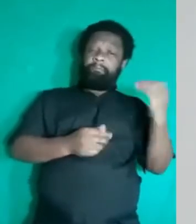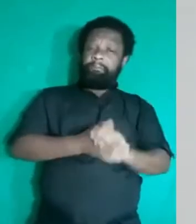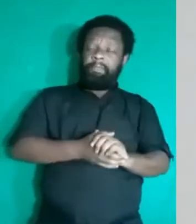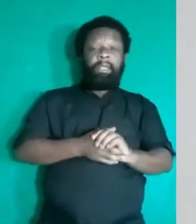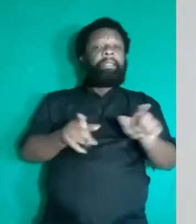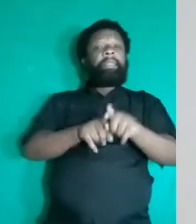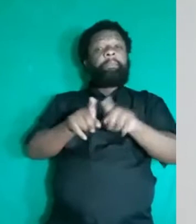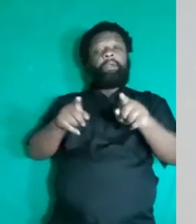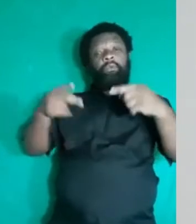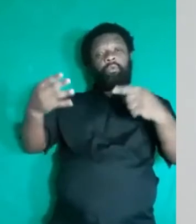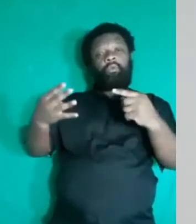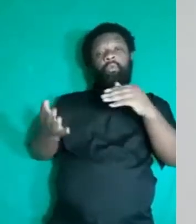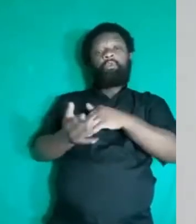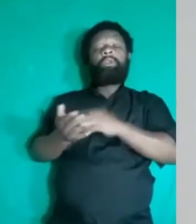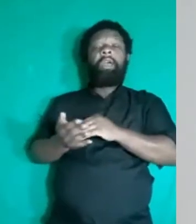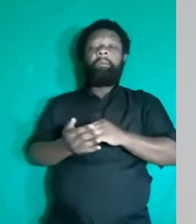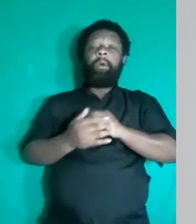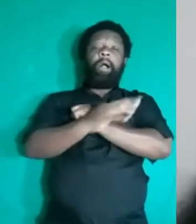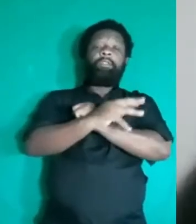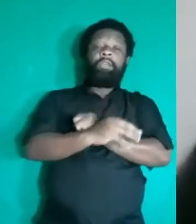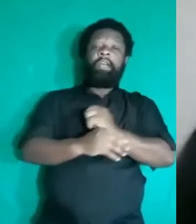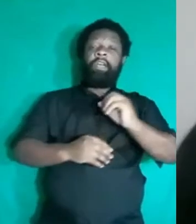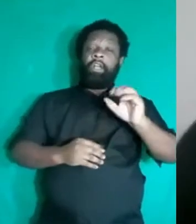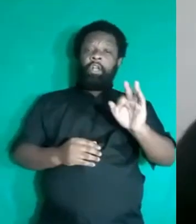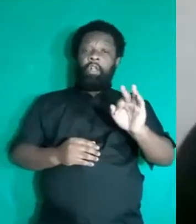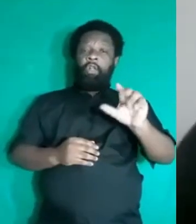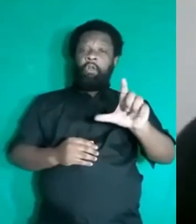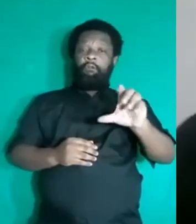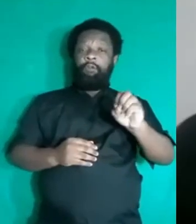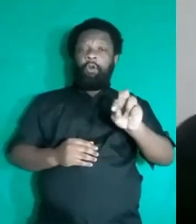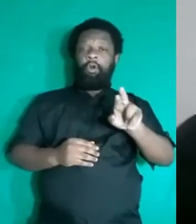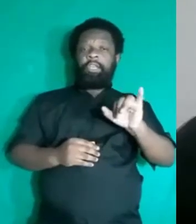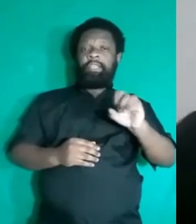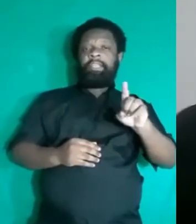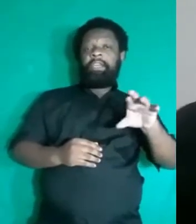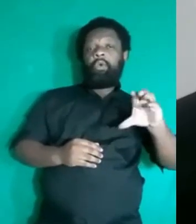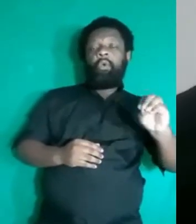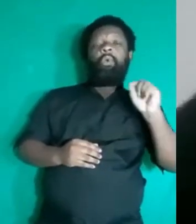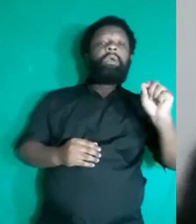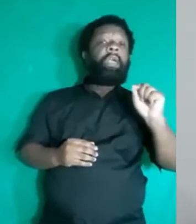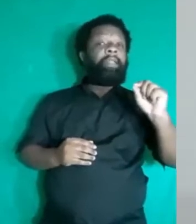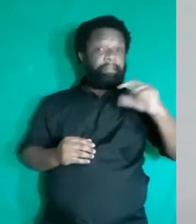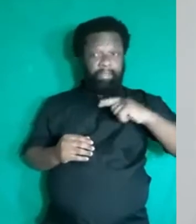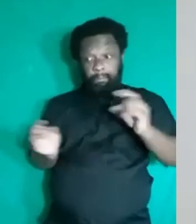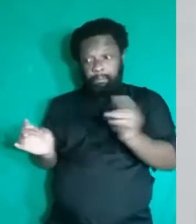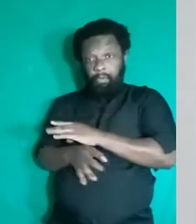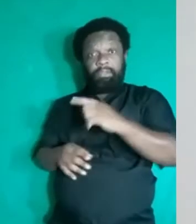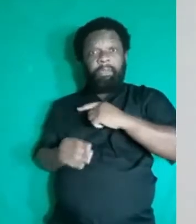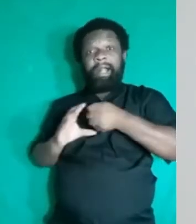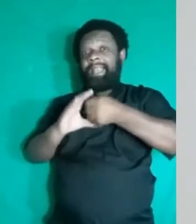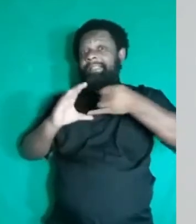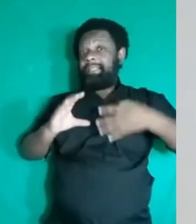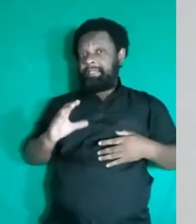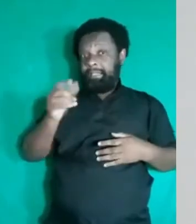Então é um gás altamente tóxico. E esse último aqui, que é o ácido fluorídrico. O ácido fluorídrico,